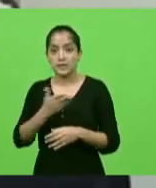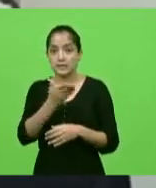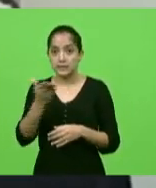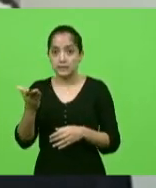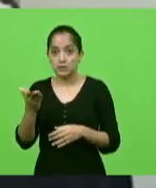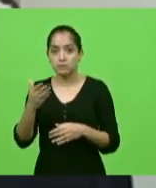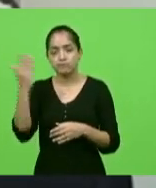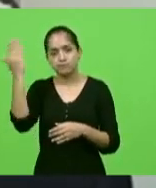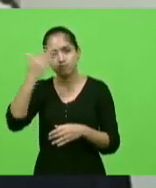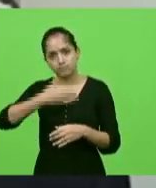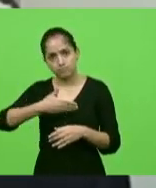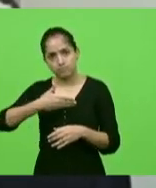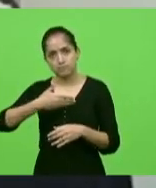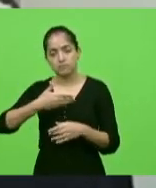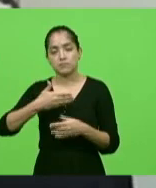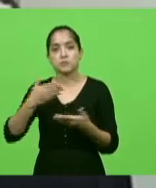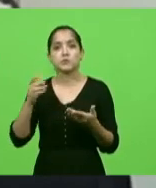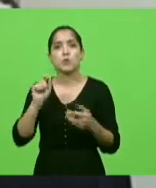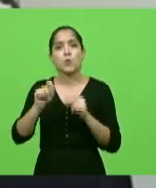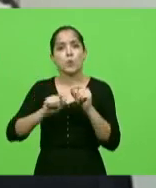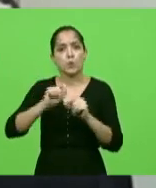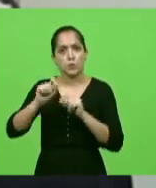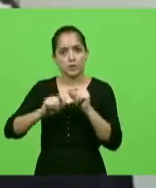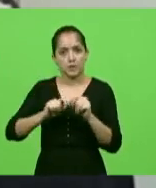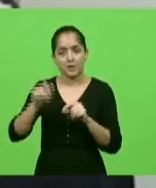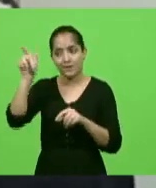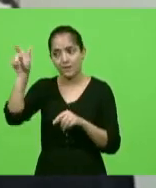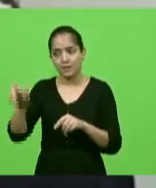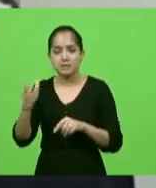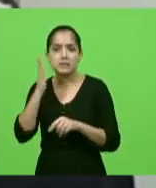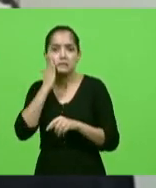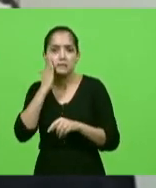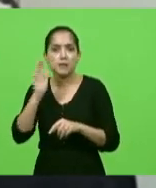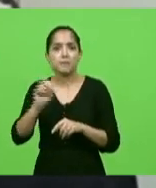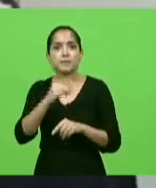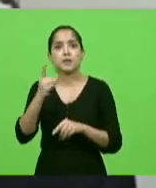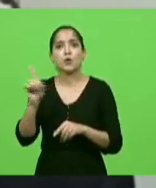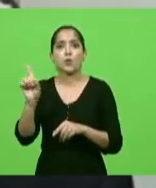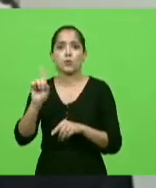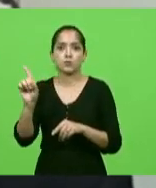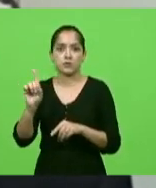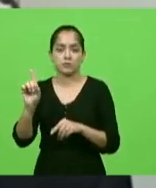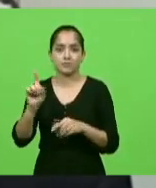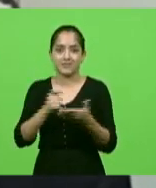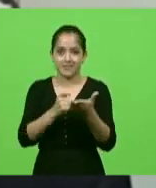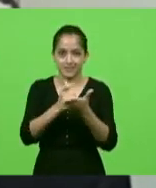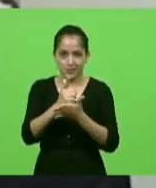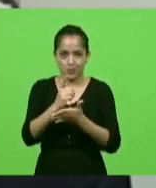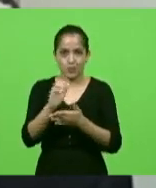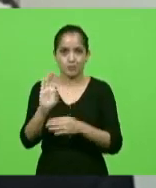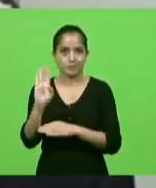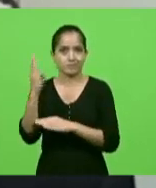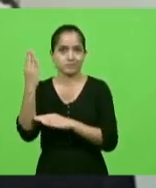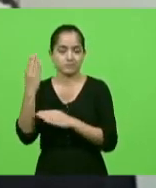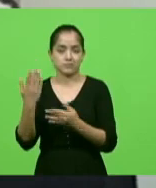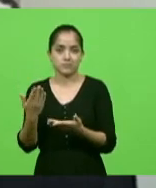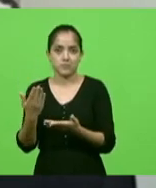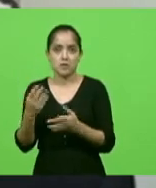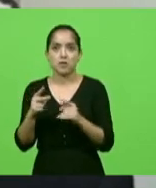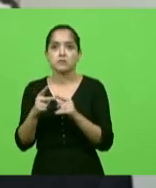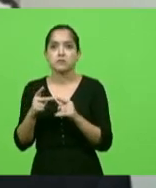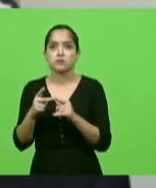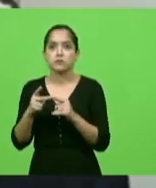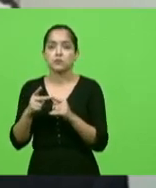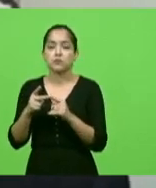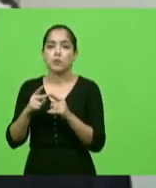nós temos que provar o fato neste momento é a ciência do governador quando a compra fraudulenta é justamente o